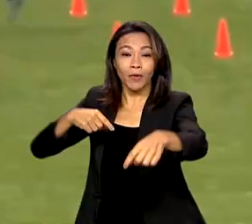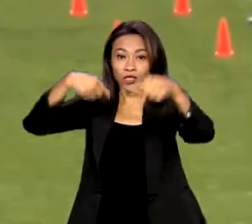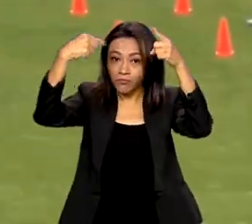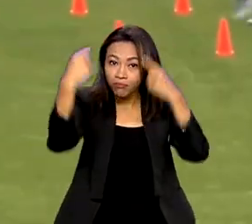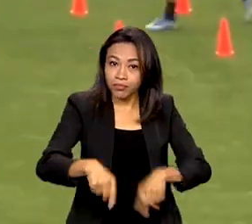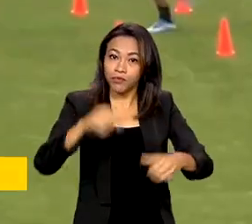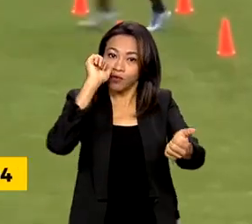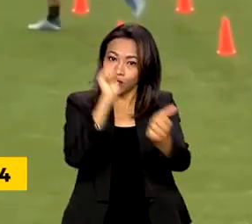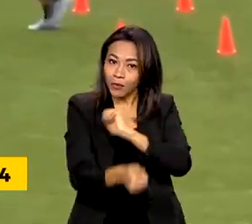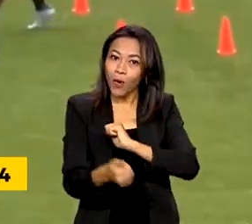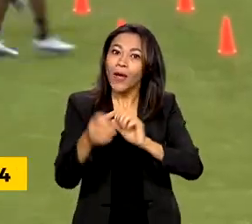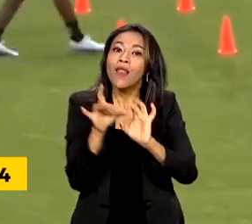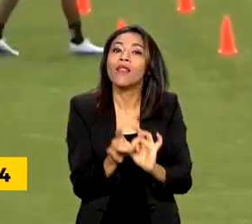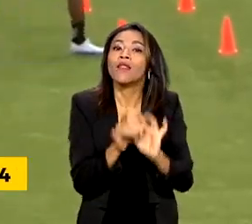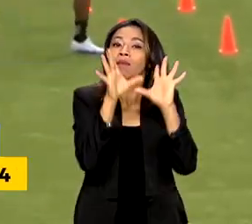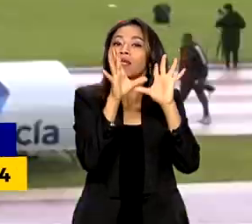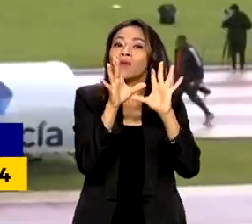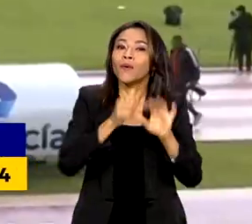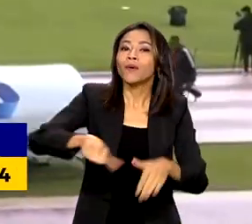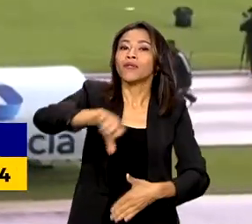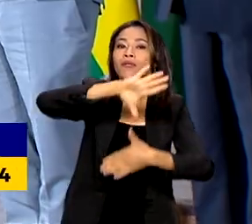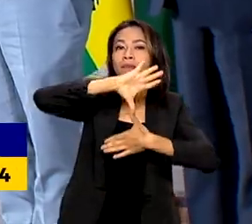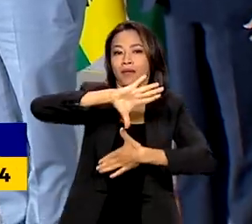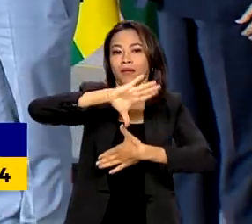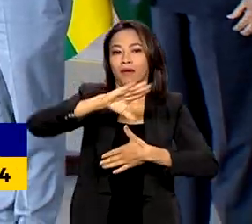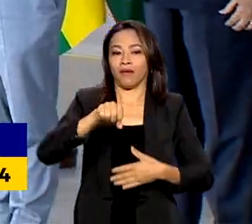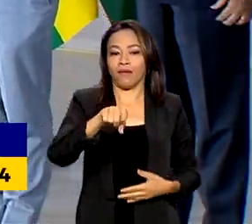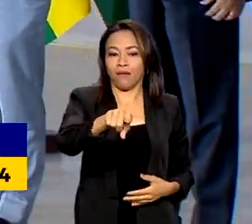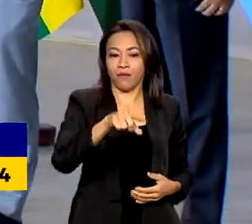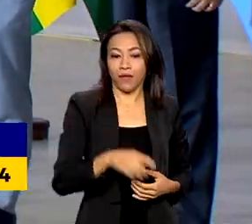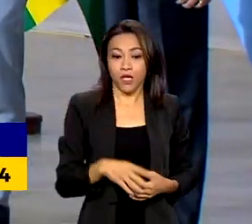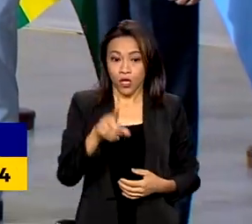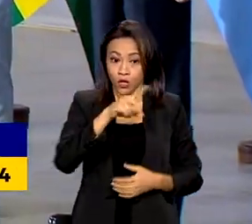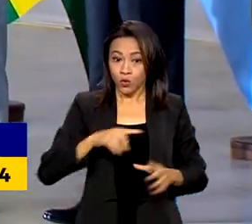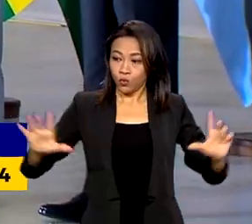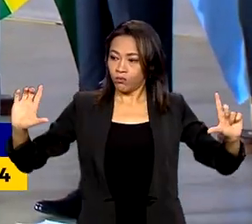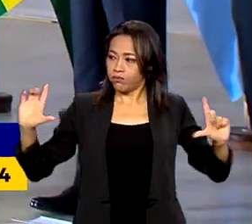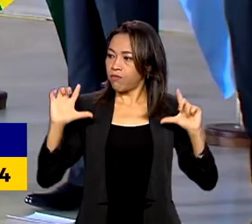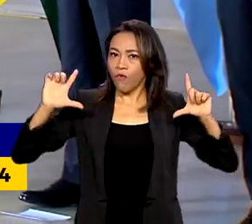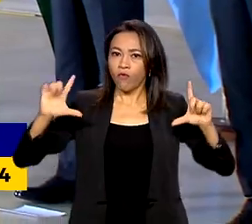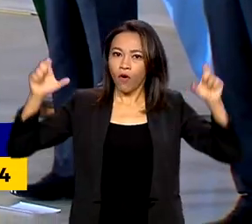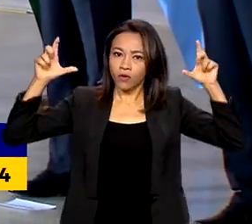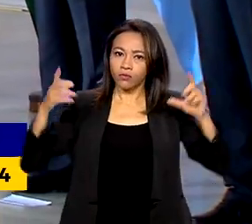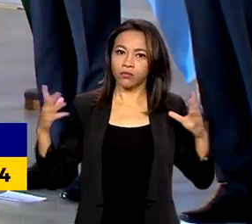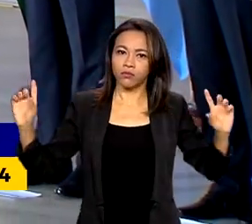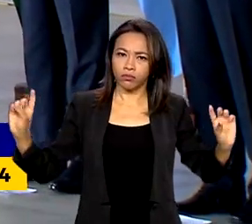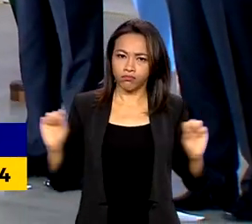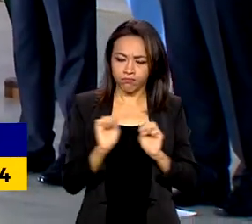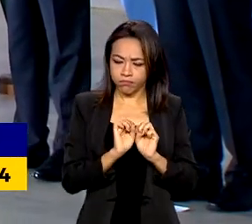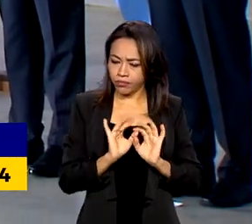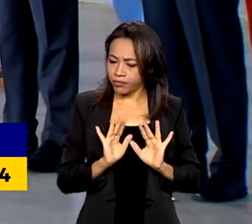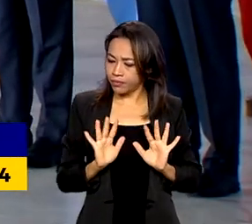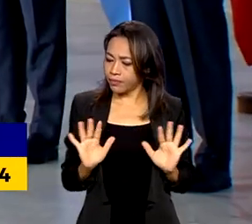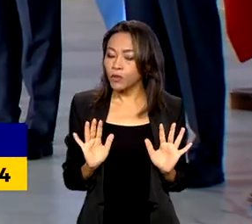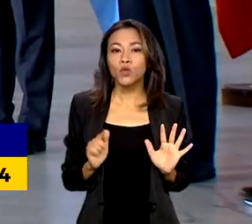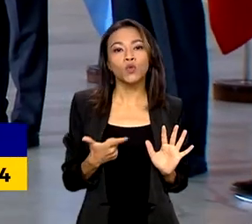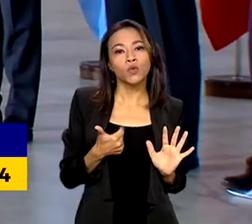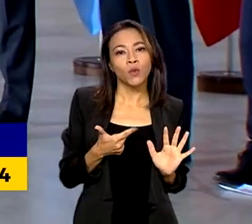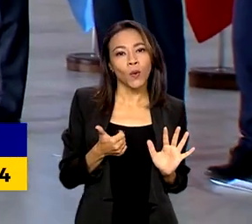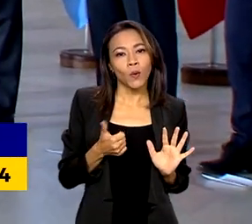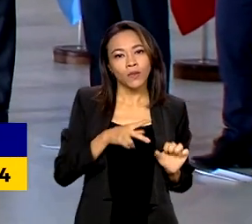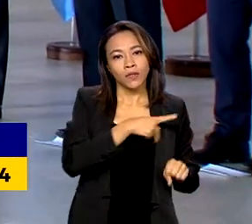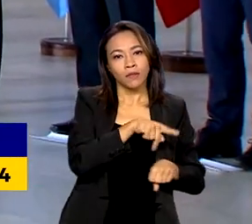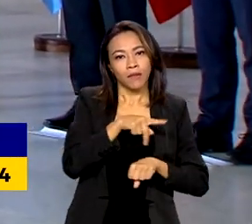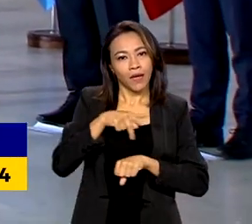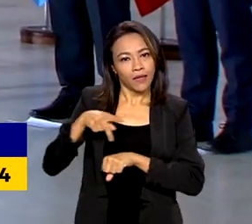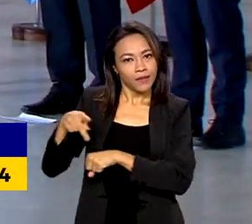clubes do continente, a Libertadores da América. Ao posarem juntos para fotos, os líderes dos 12 países representavam